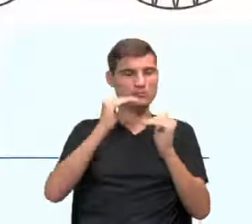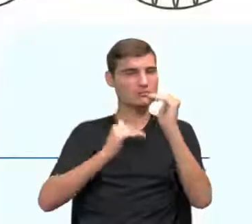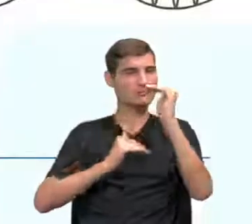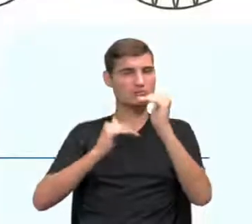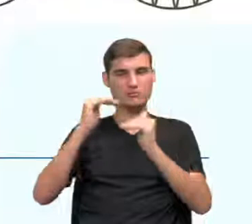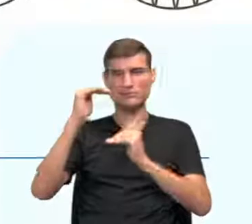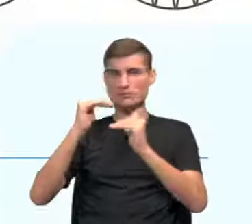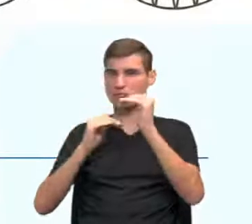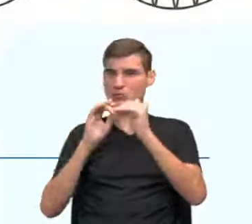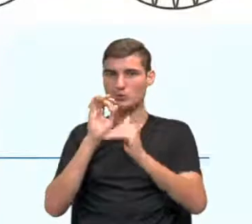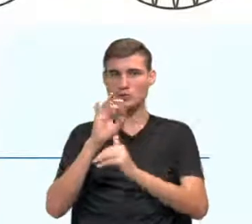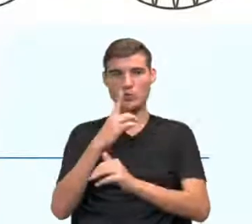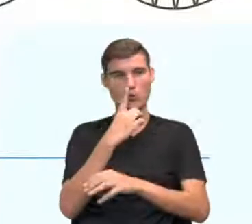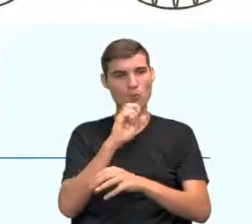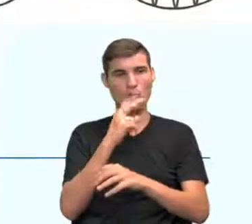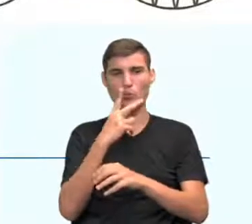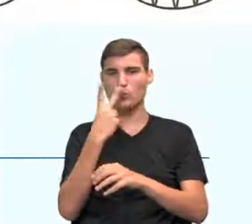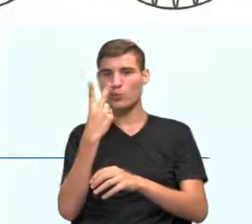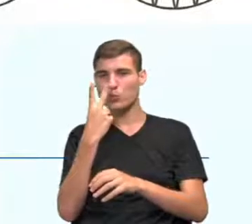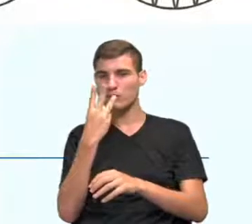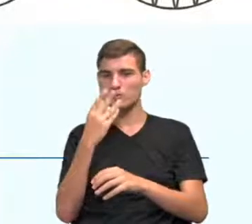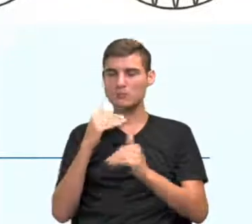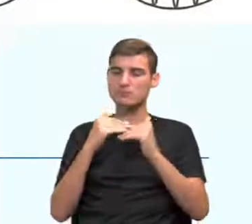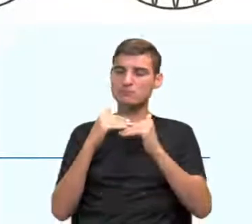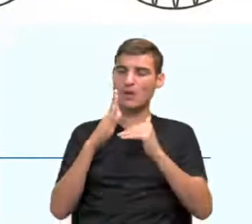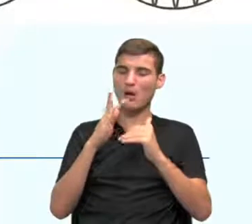duas ou mais frequências